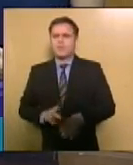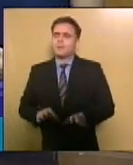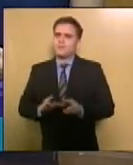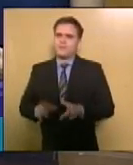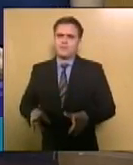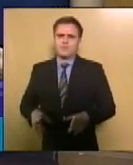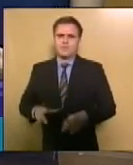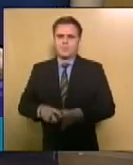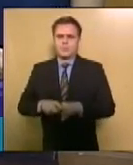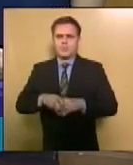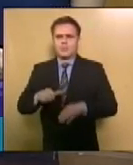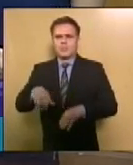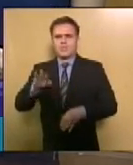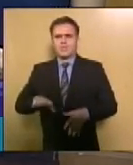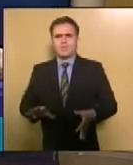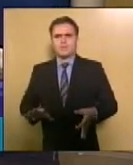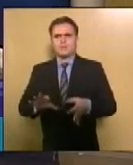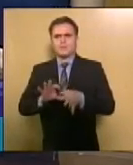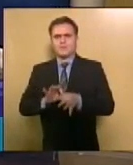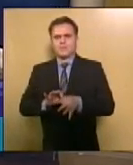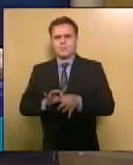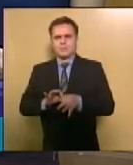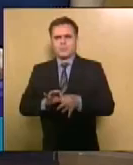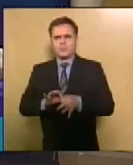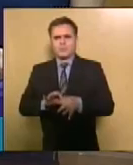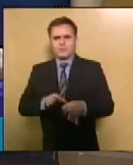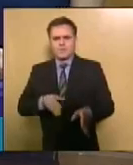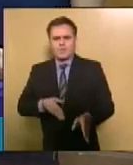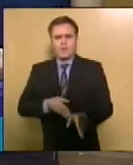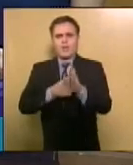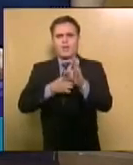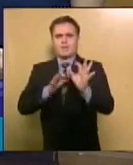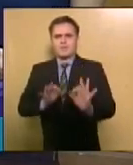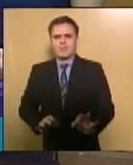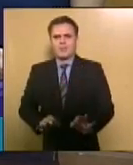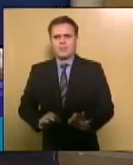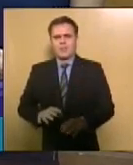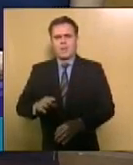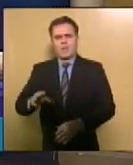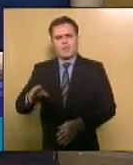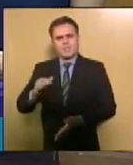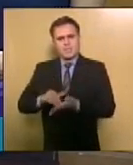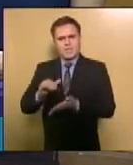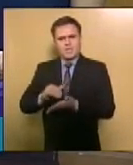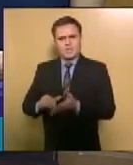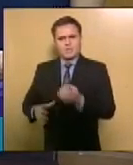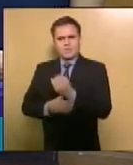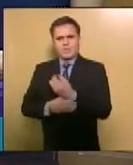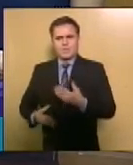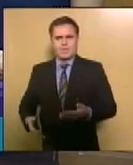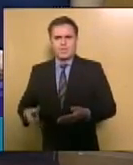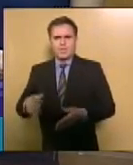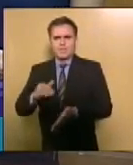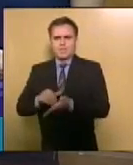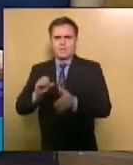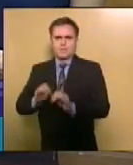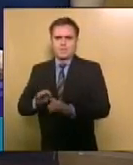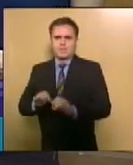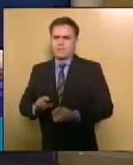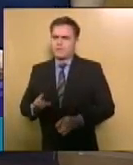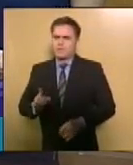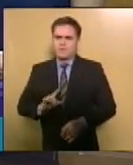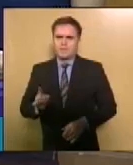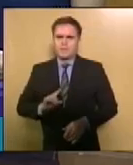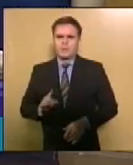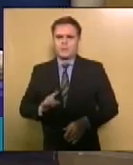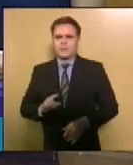vai conjugar e alinhar esses objetivos é o secretário de segurança não é o secreto de Educação El tá nem aí ele tá querendo o Secret